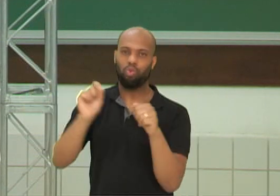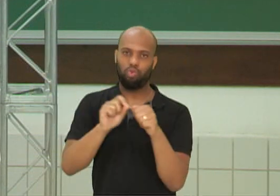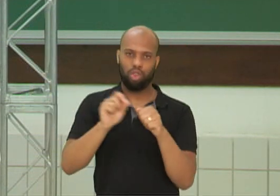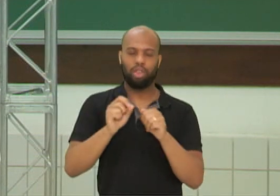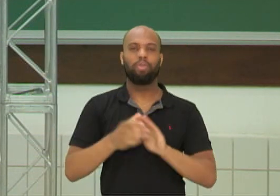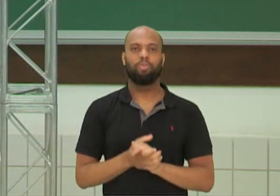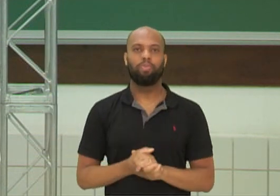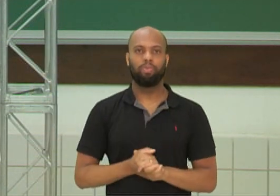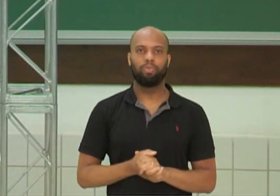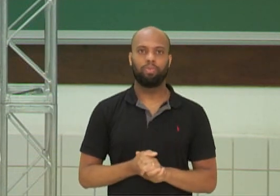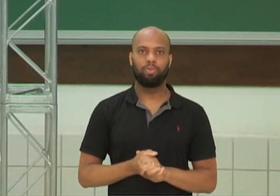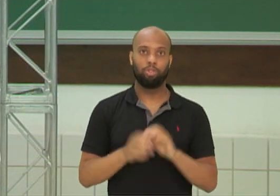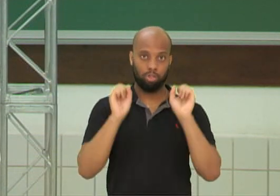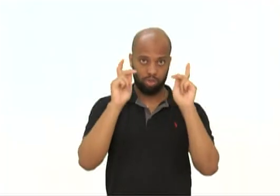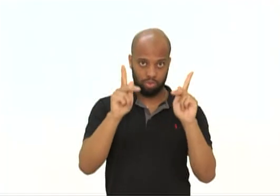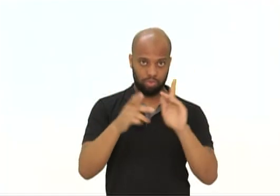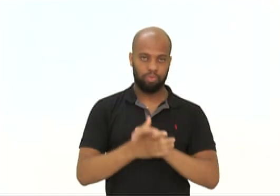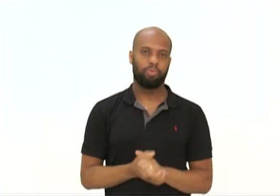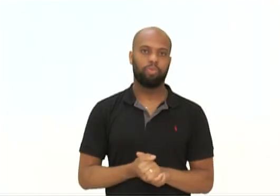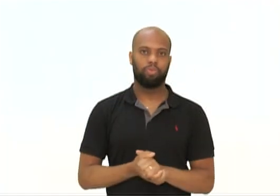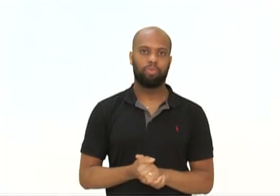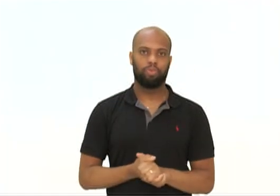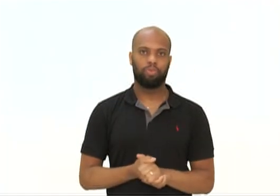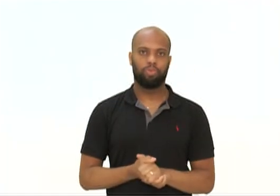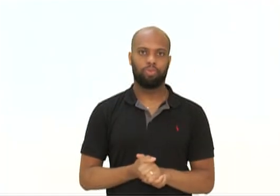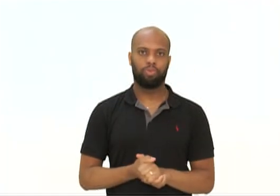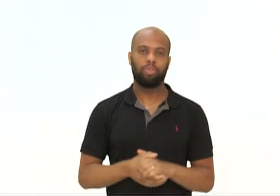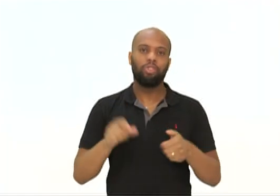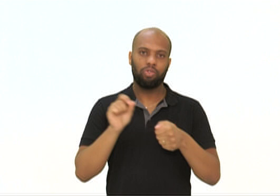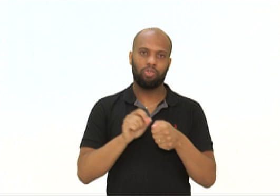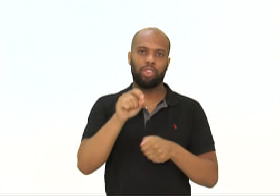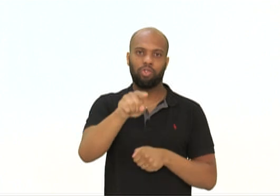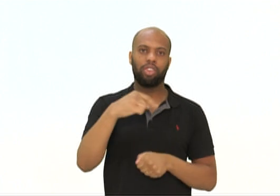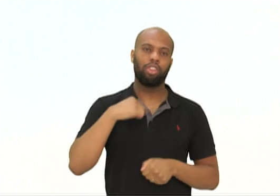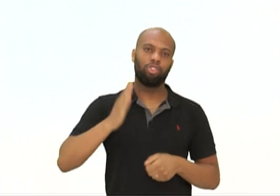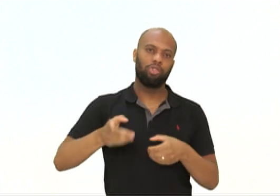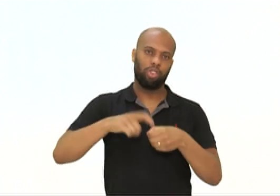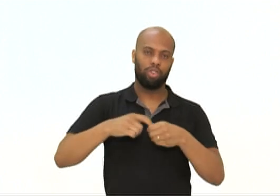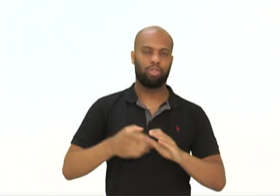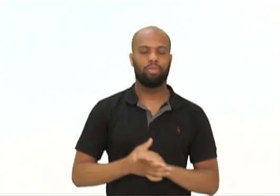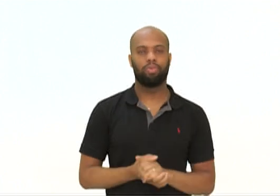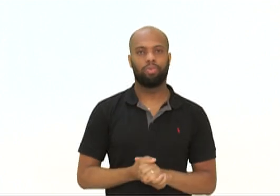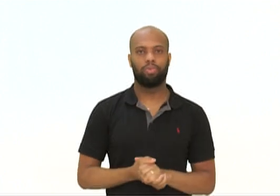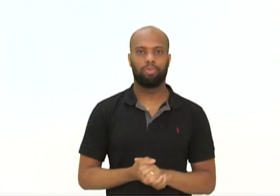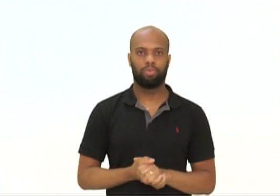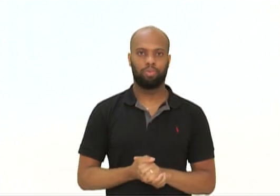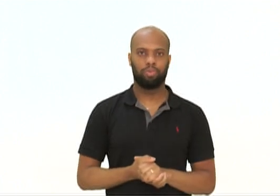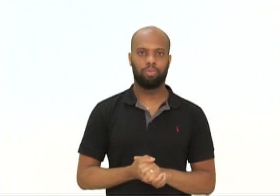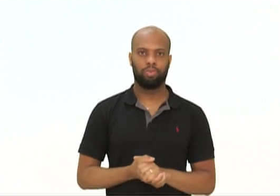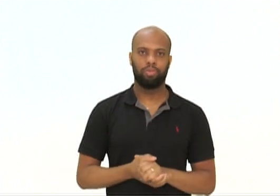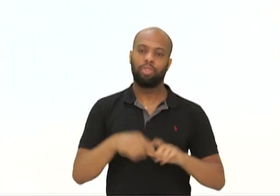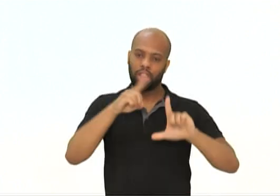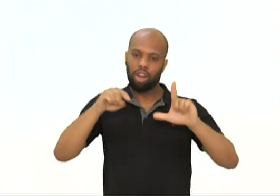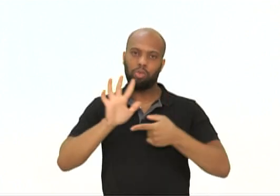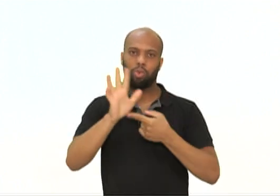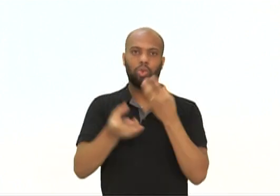por esses pontos. Beleza? Faz aí a solução e a gente já vem com esse gráfico mostrando como ficou o resultado.